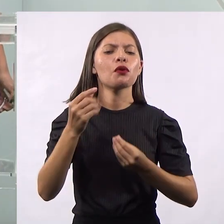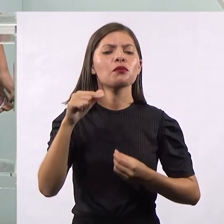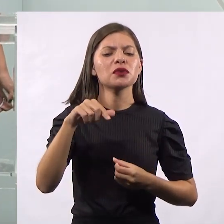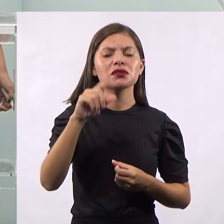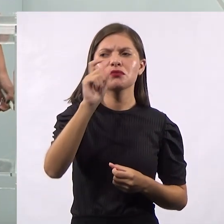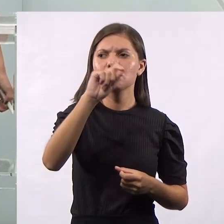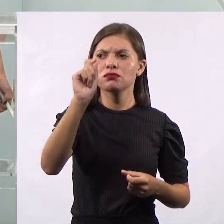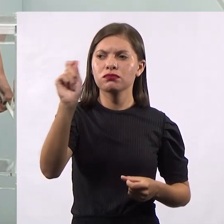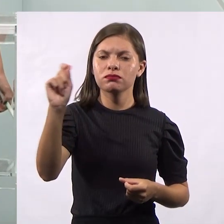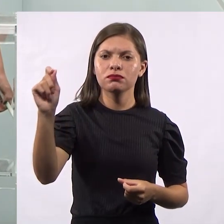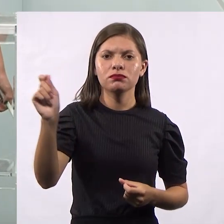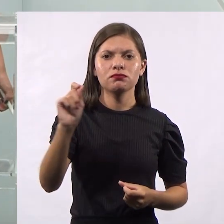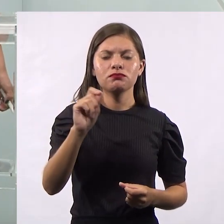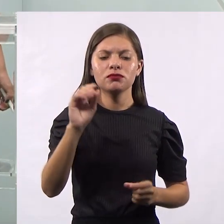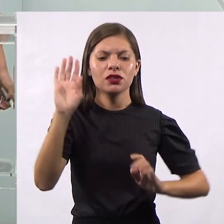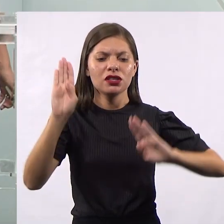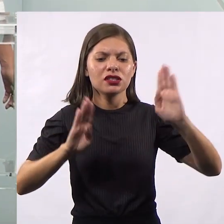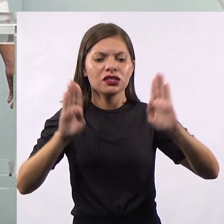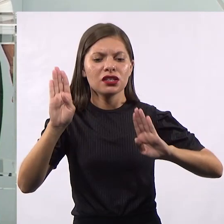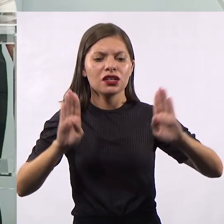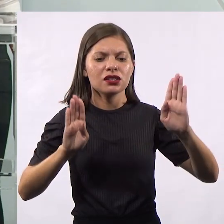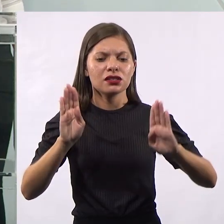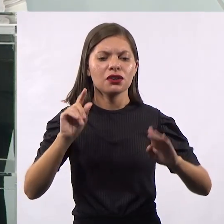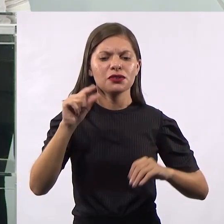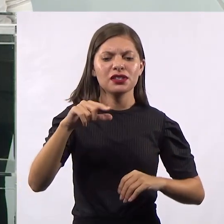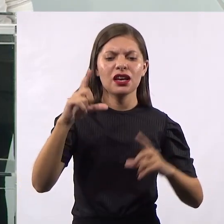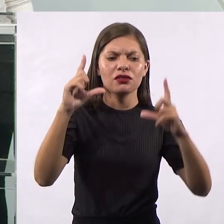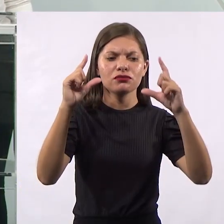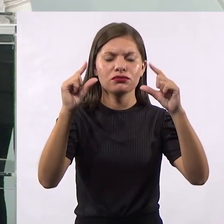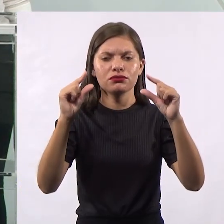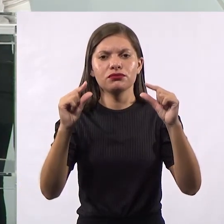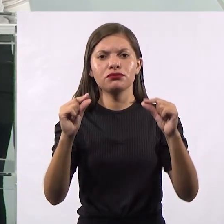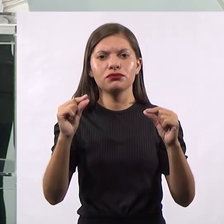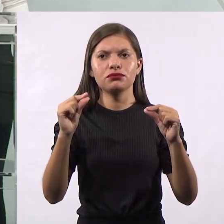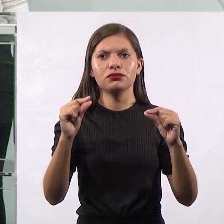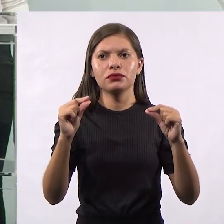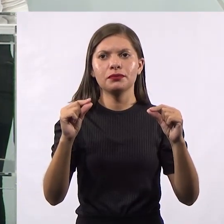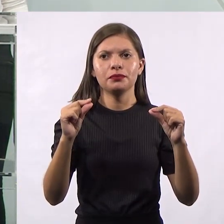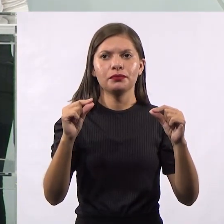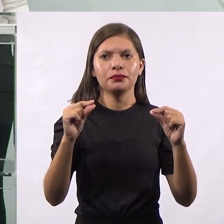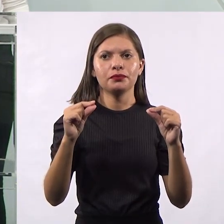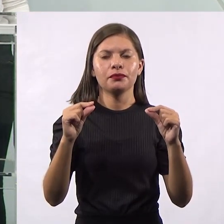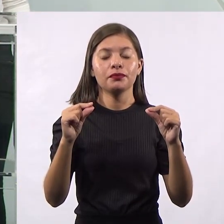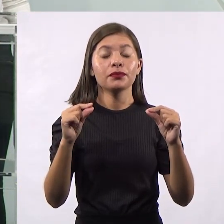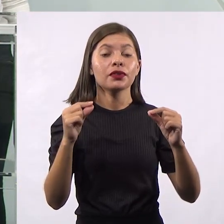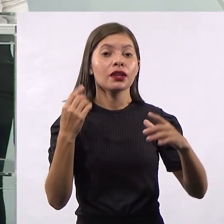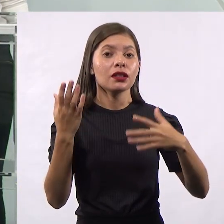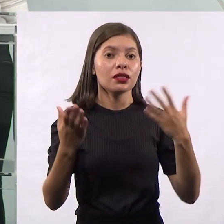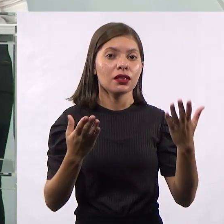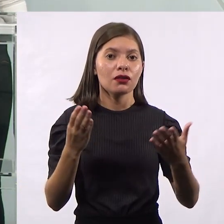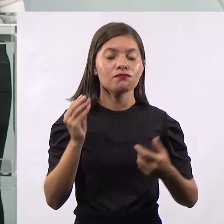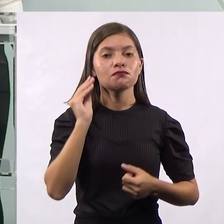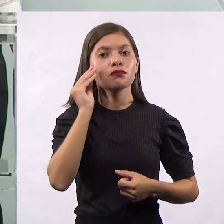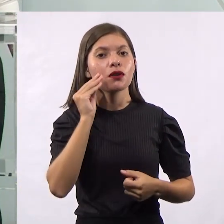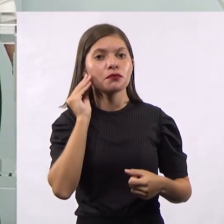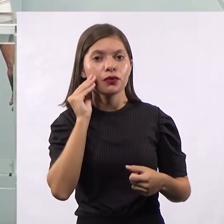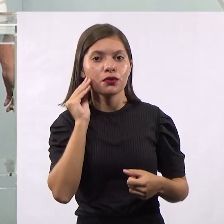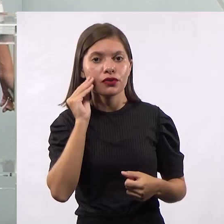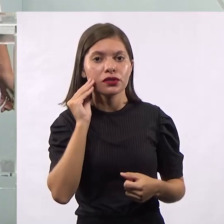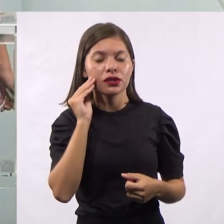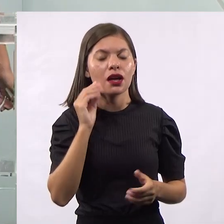pincel ganhou essa licitação? Né? Porque se ele é fraco, se ele acaba rápido, né? Então, às vezes, uma